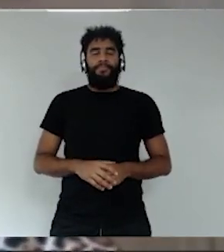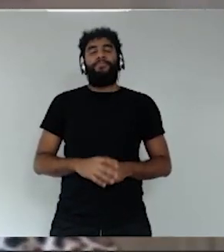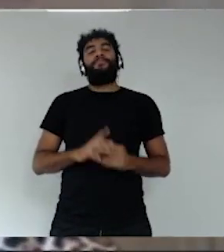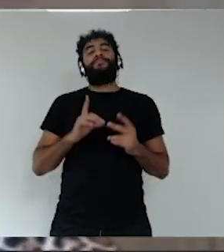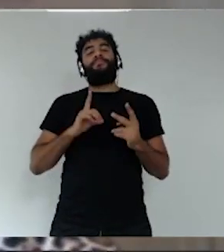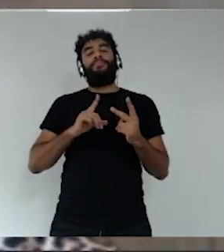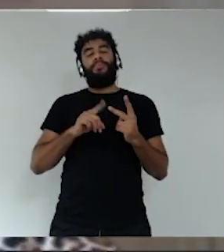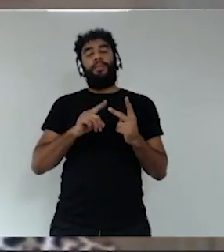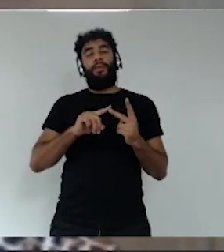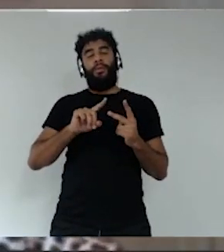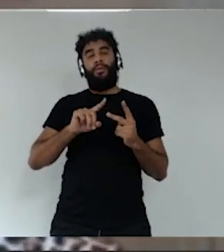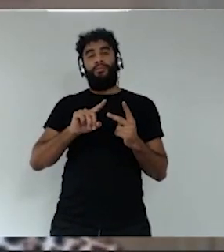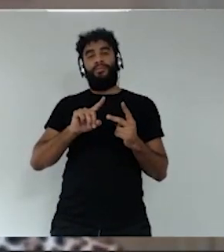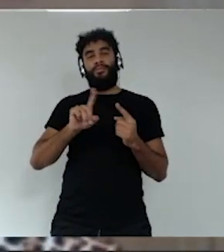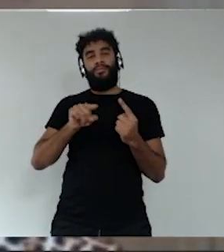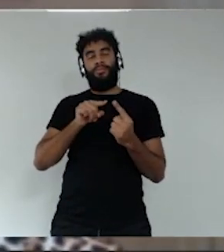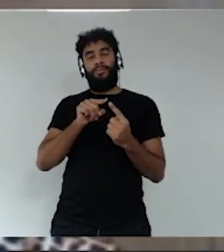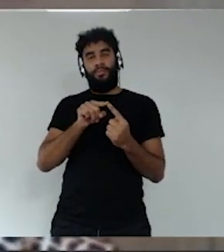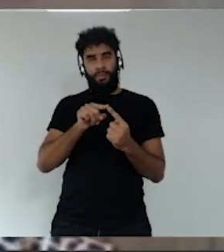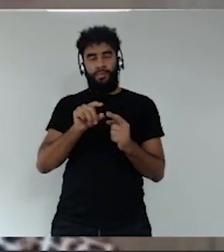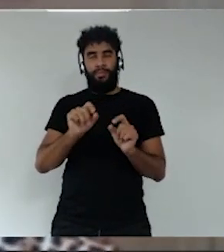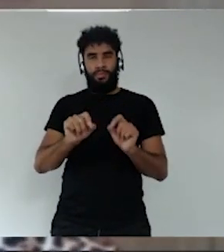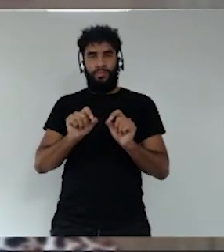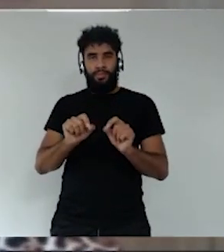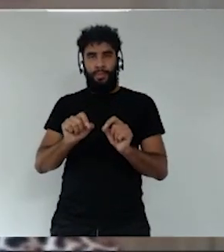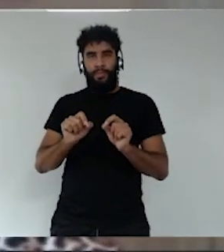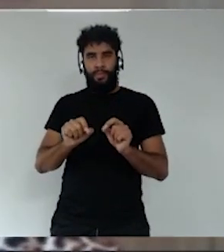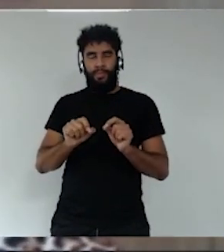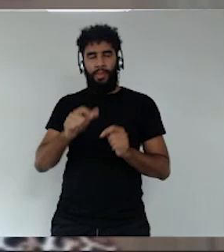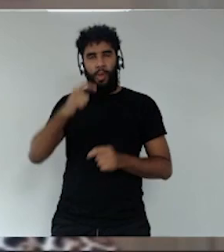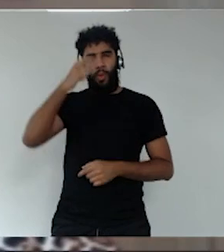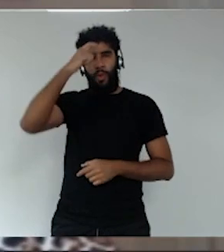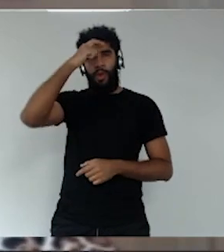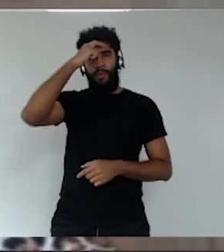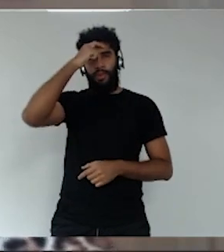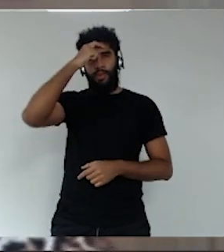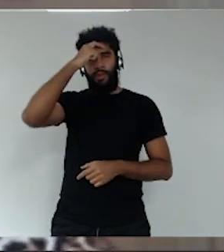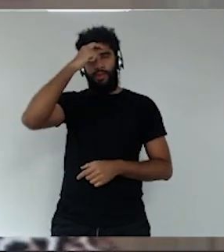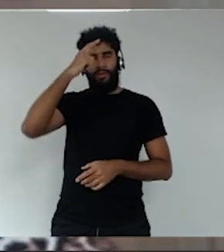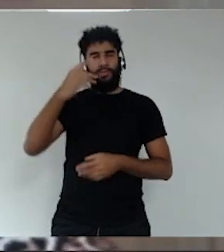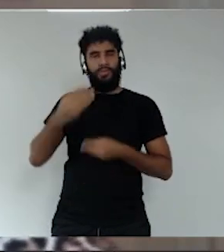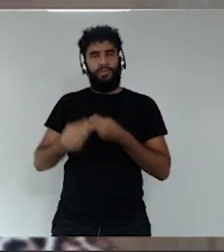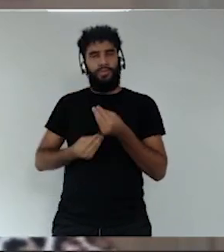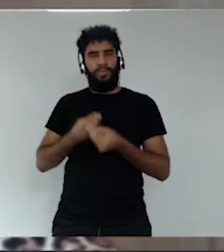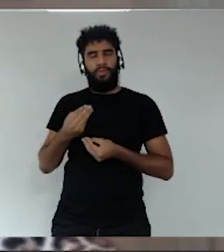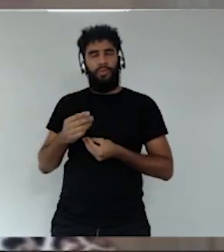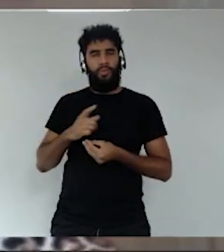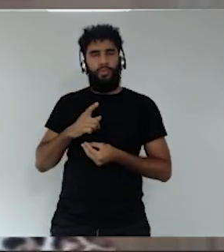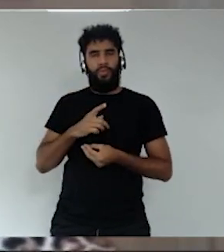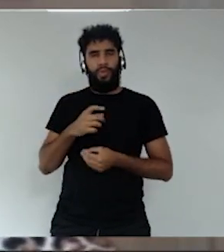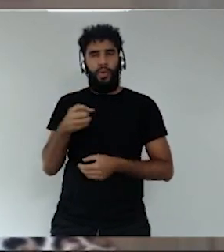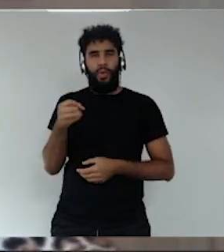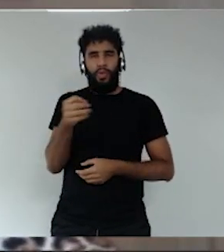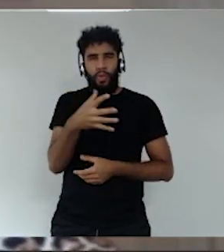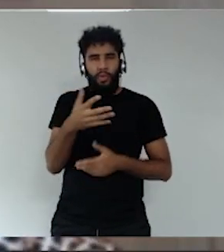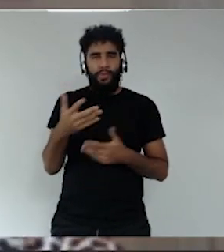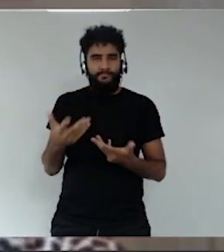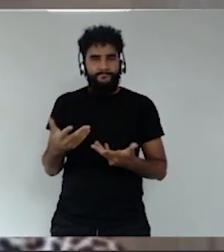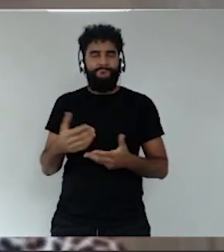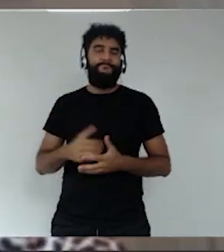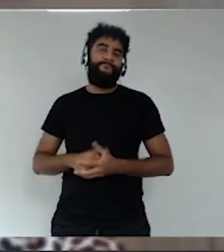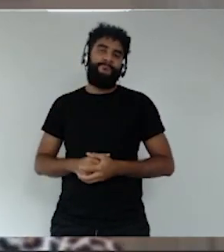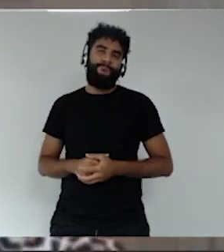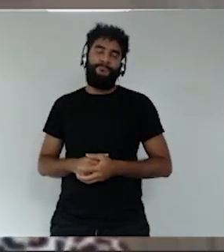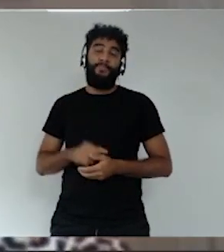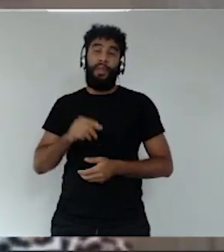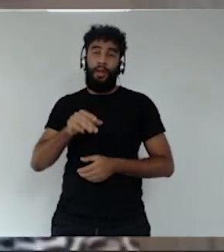Resolução 125, que é exatamente a mudança de mentalidade de todos em relação aos métodos consensuais de solução de conflitos. E